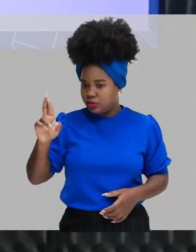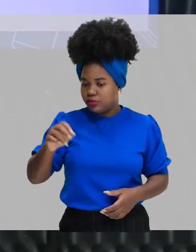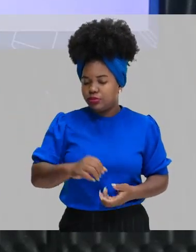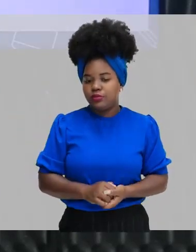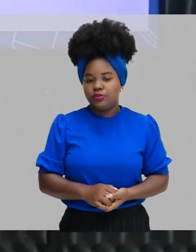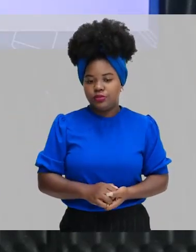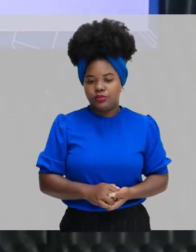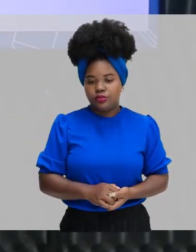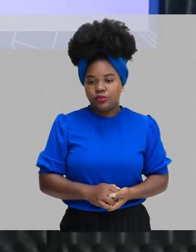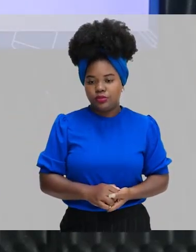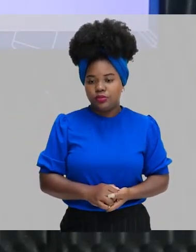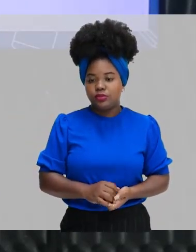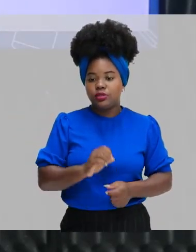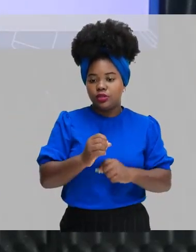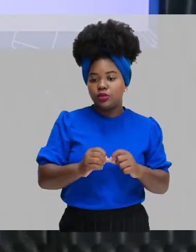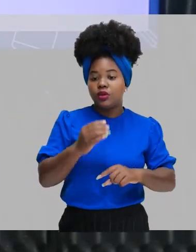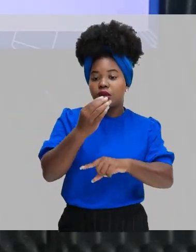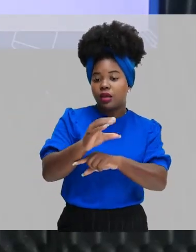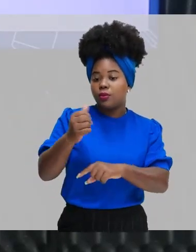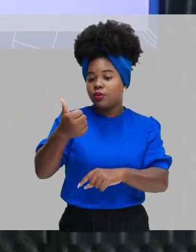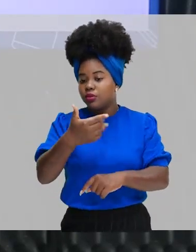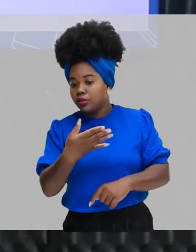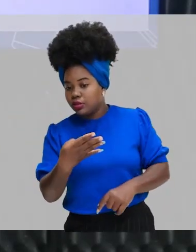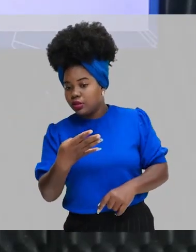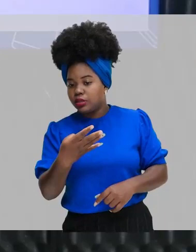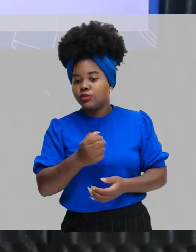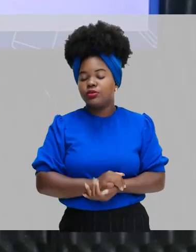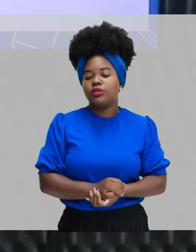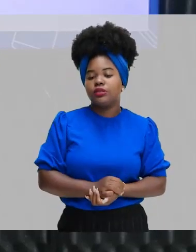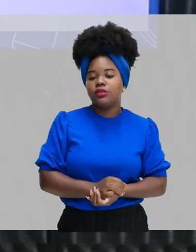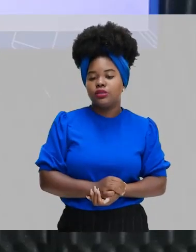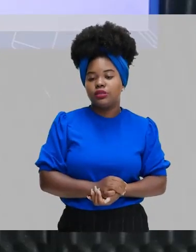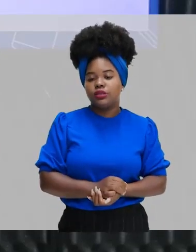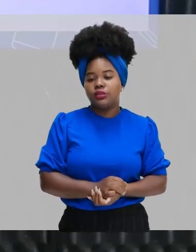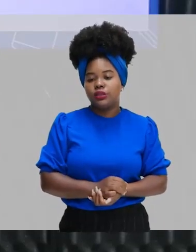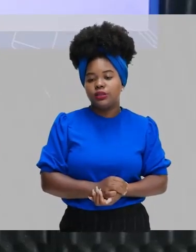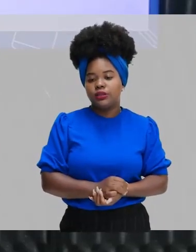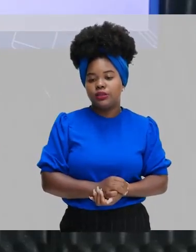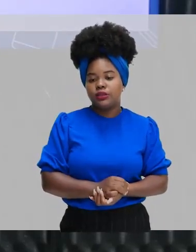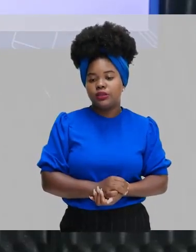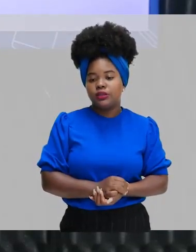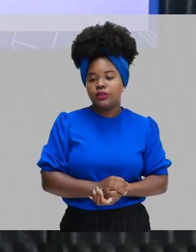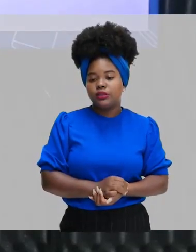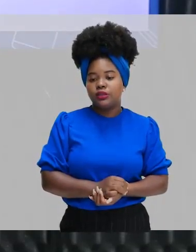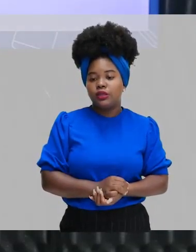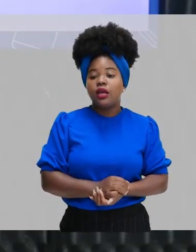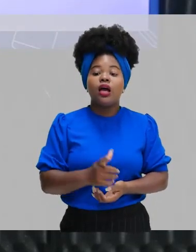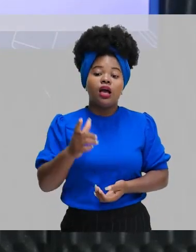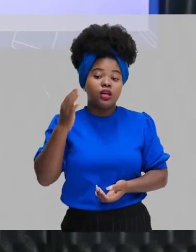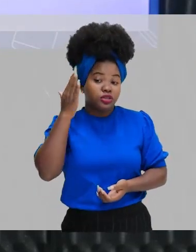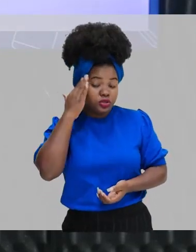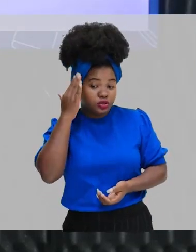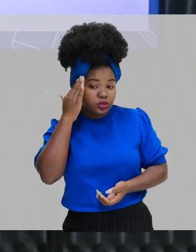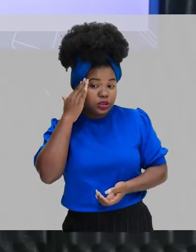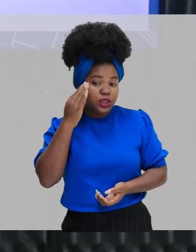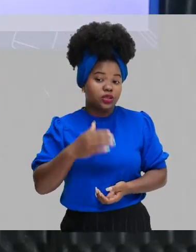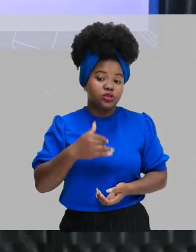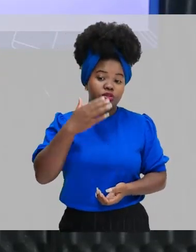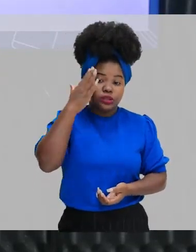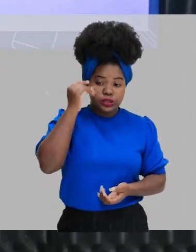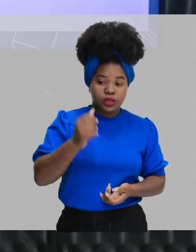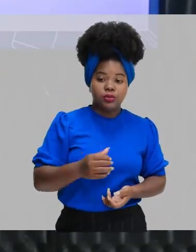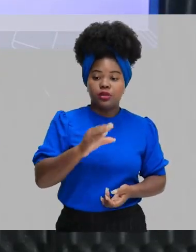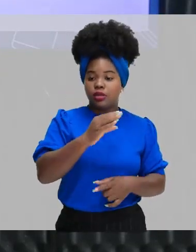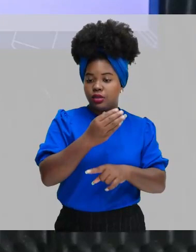porcentagem desse carbono é carbono 14 a maioria gritante é carbono 12 só que eu vou ter uma